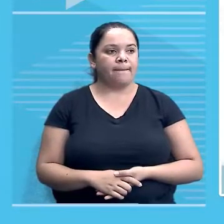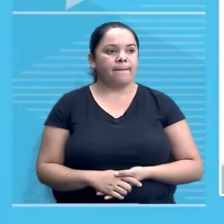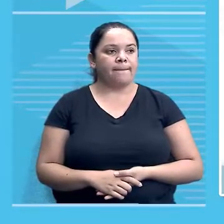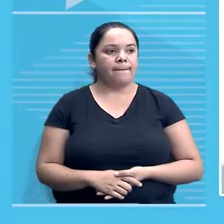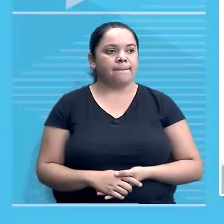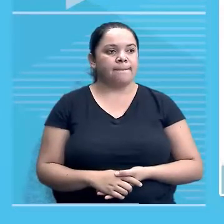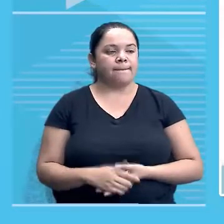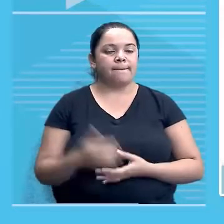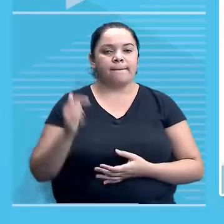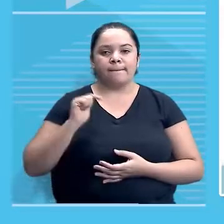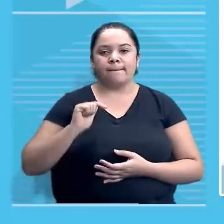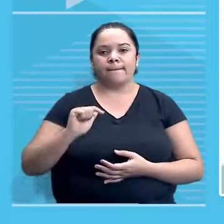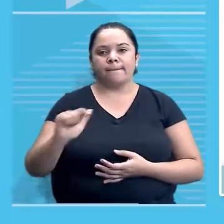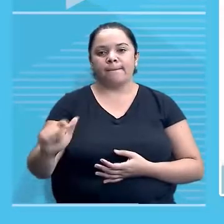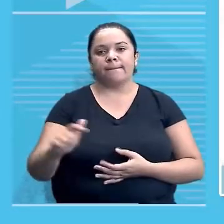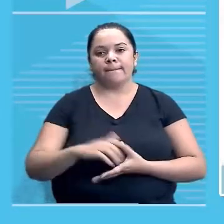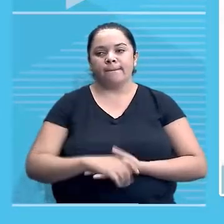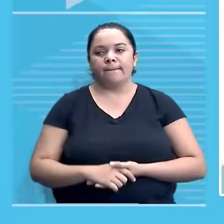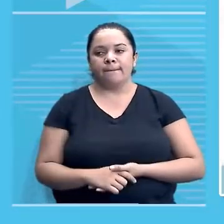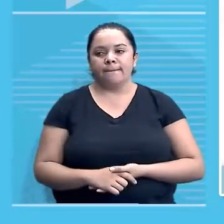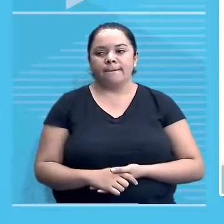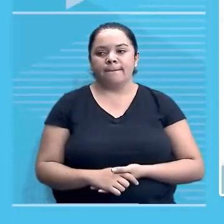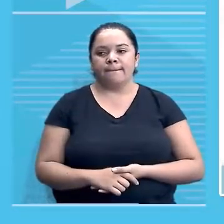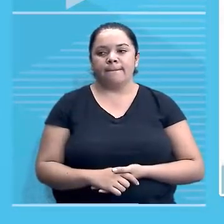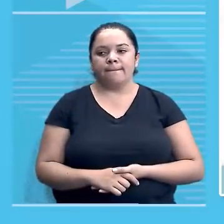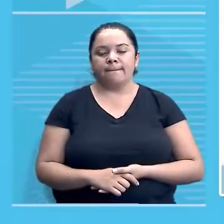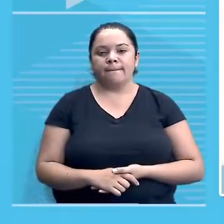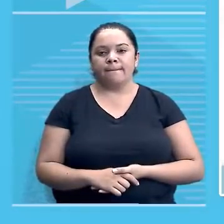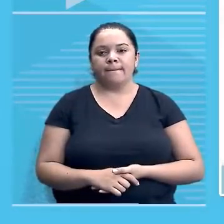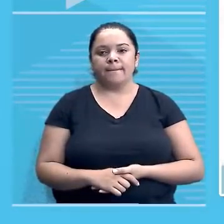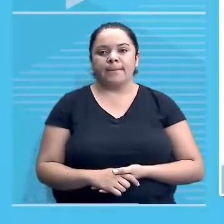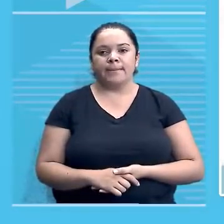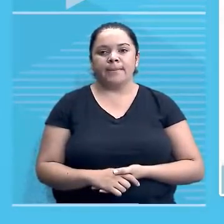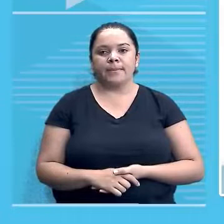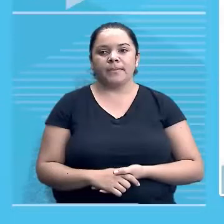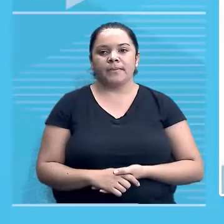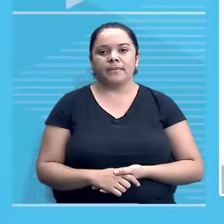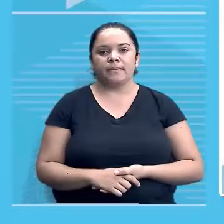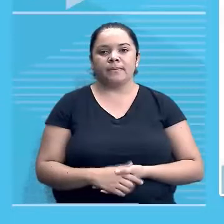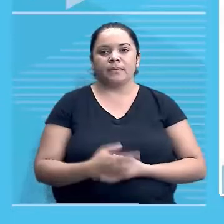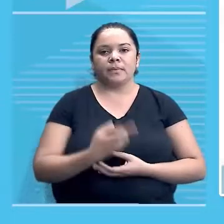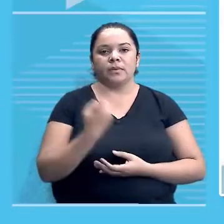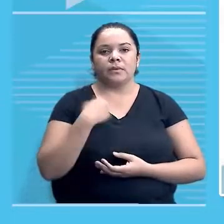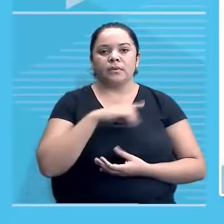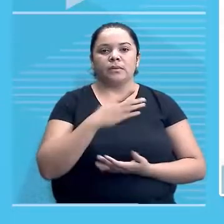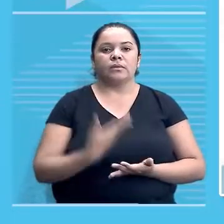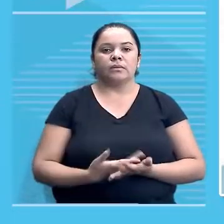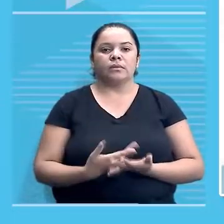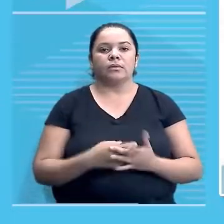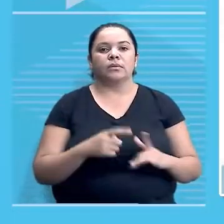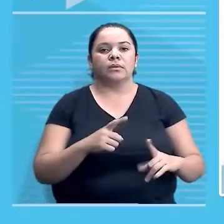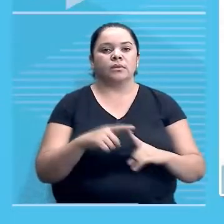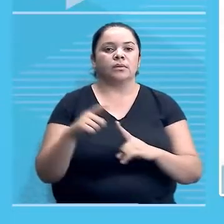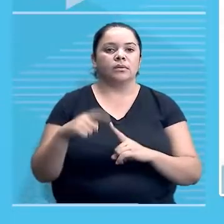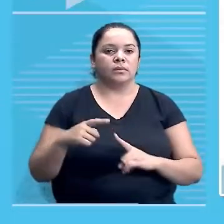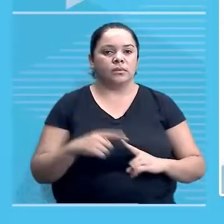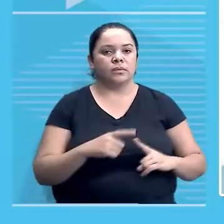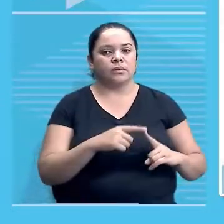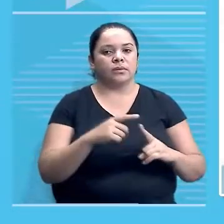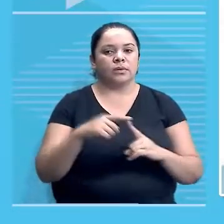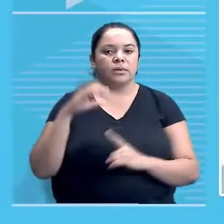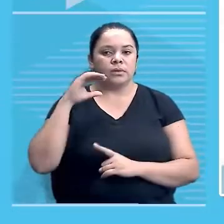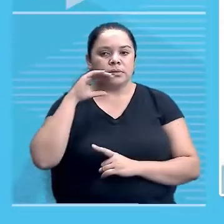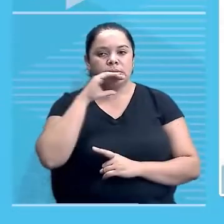Dando continuidade aqui, galerinha, a gente vai trabalhar agora com os tipos de calor.